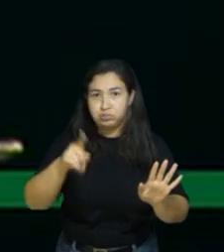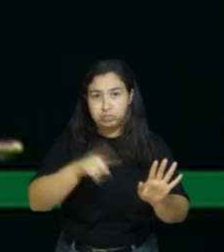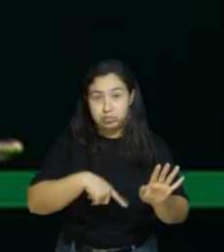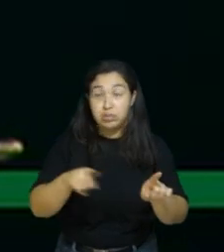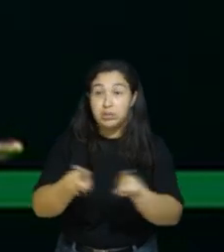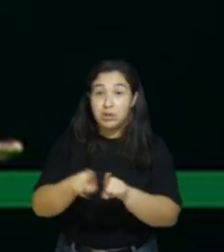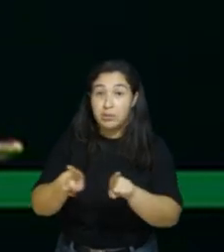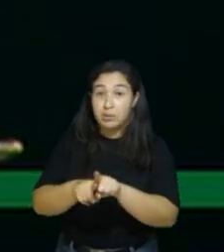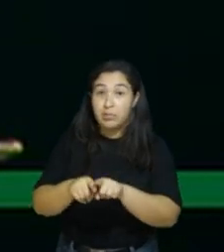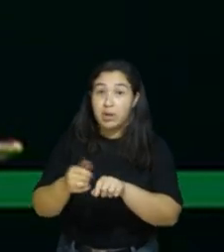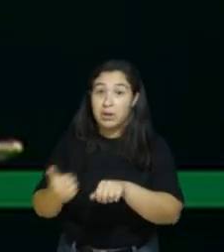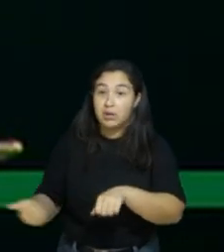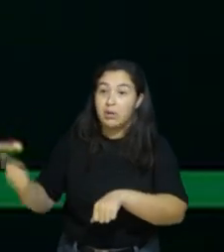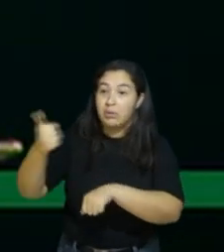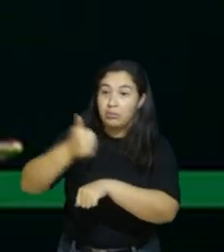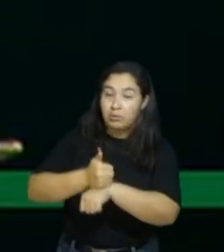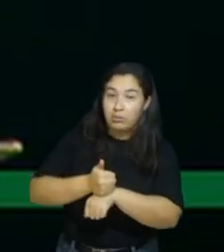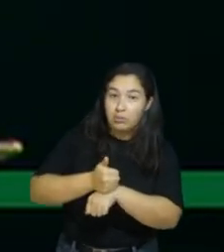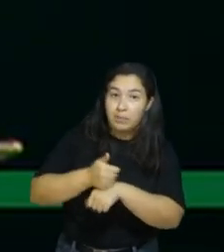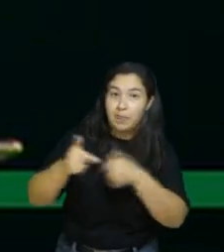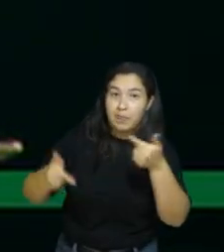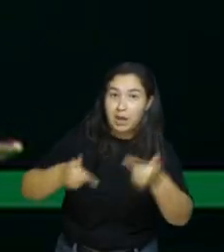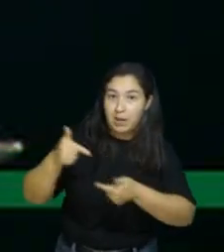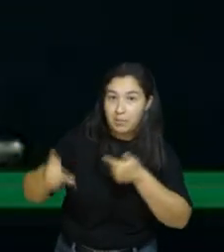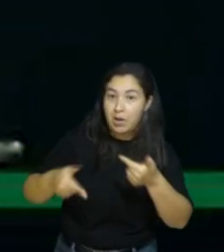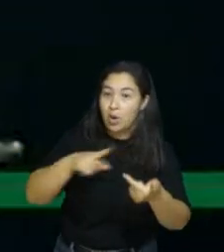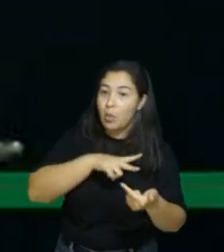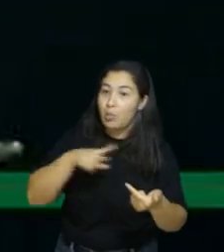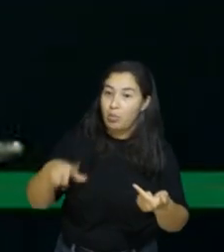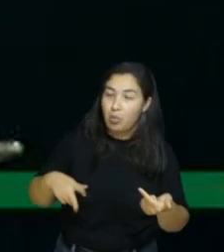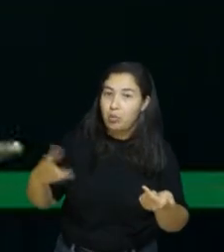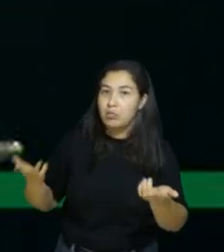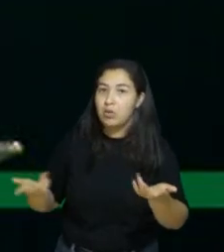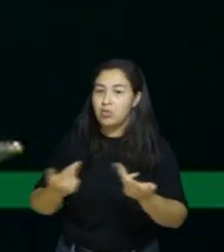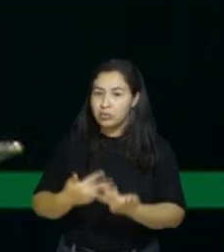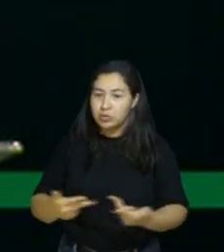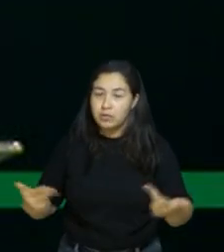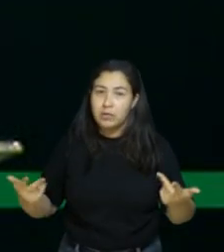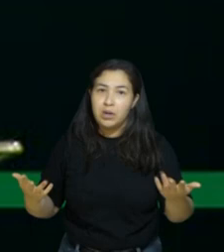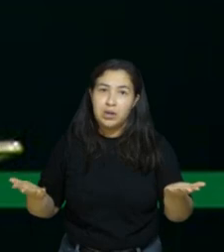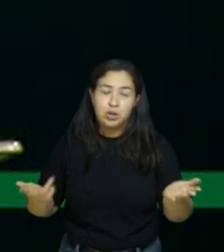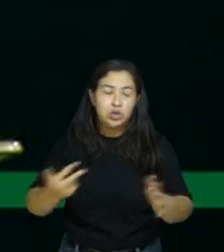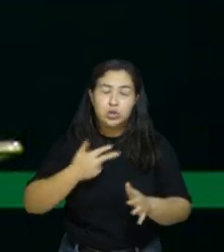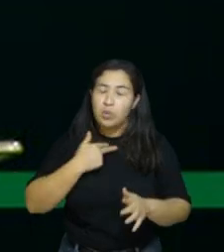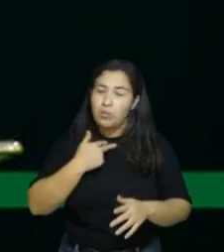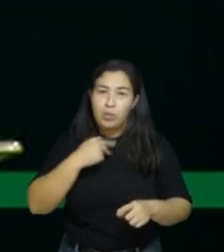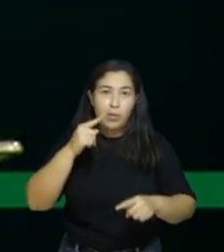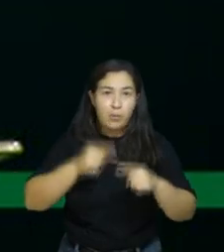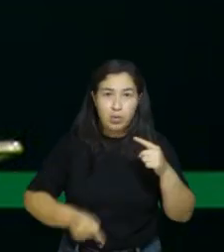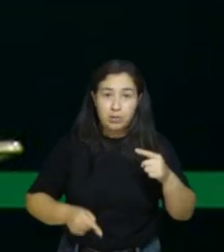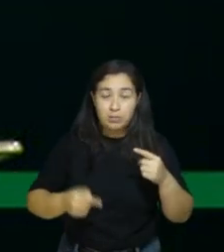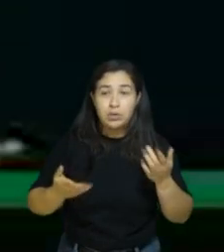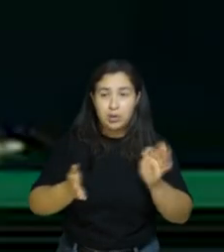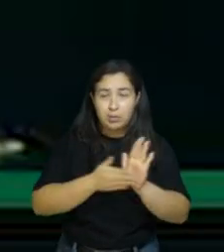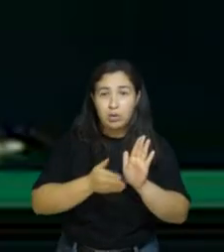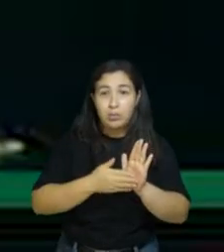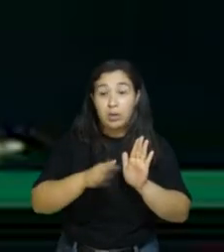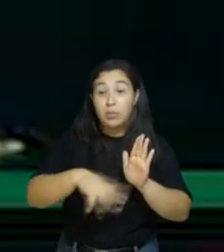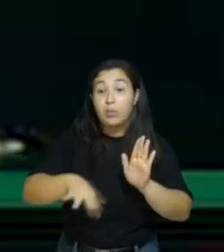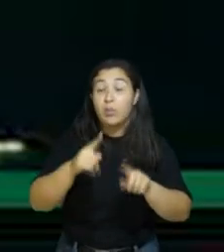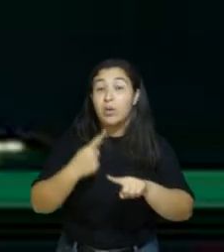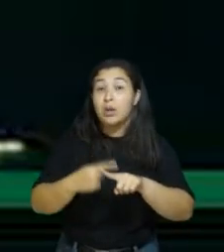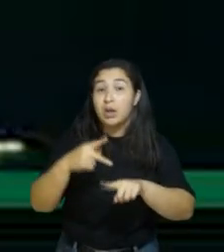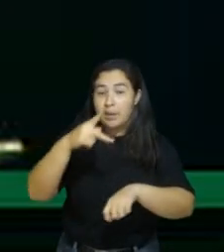função pública no Estado de Santa Catarina nós somos um um país ordeiro não